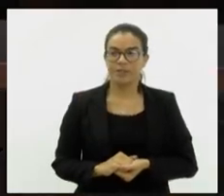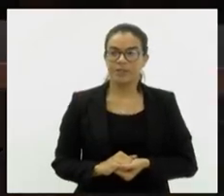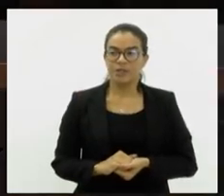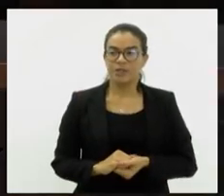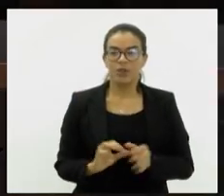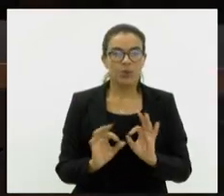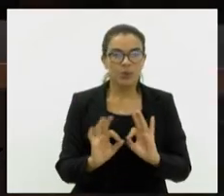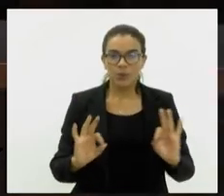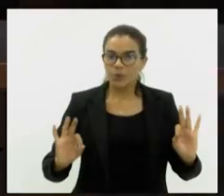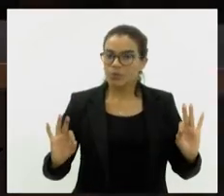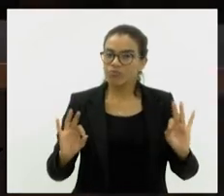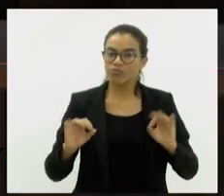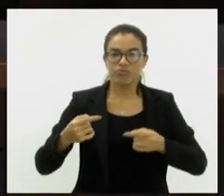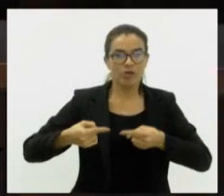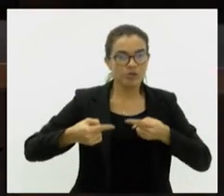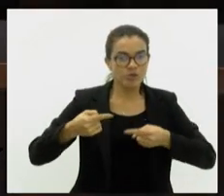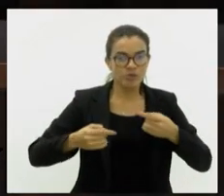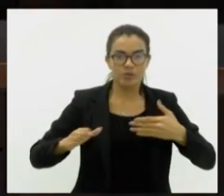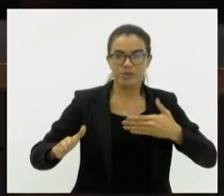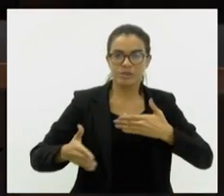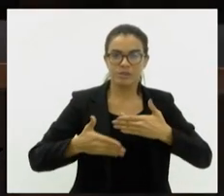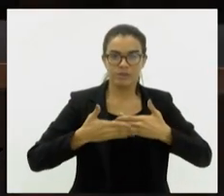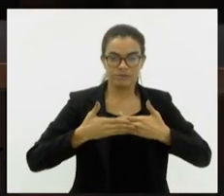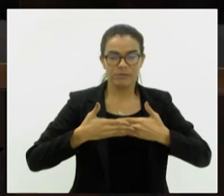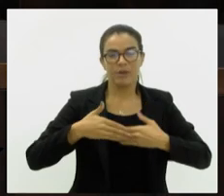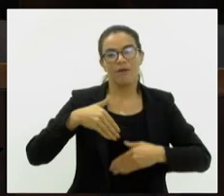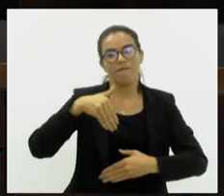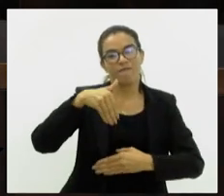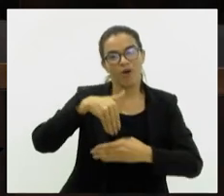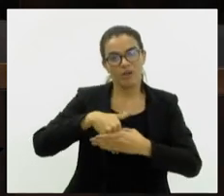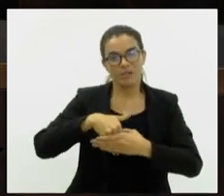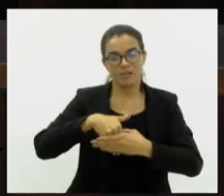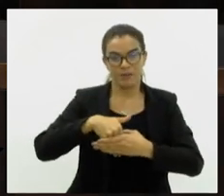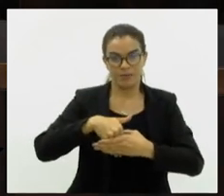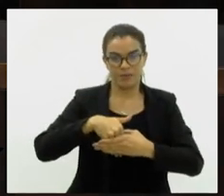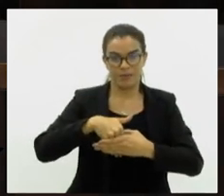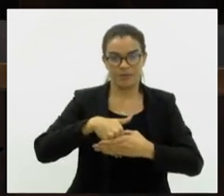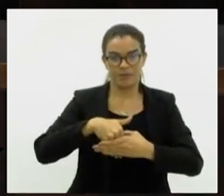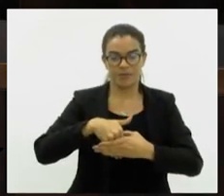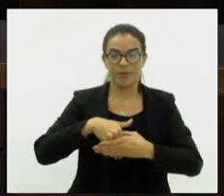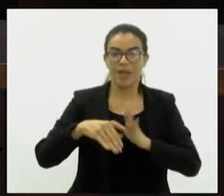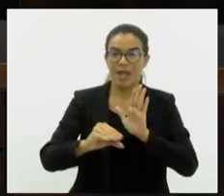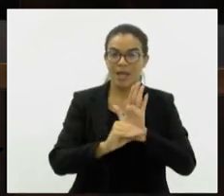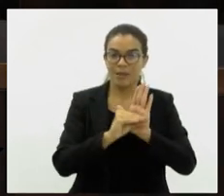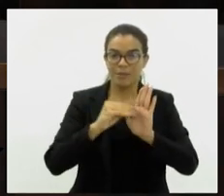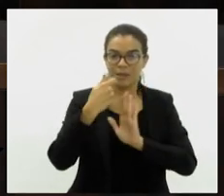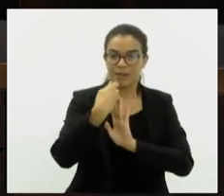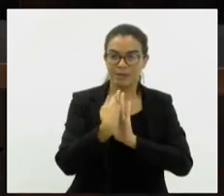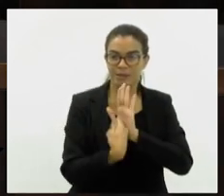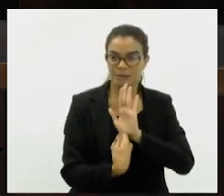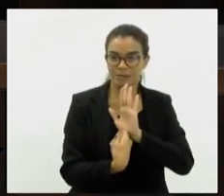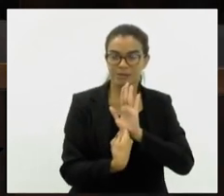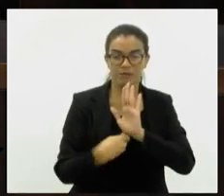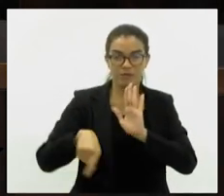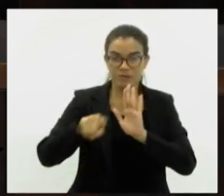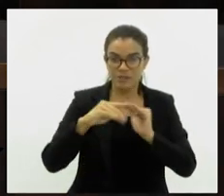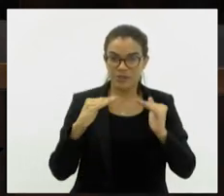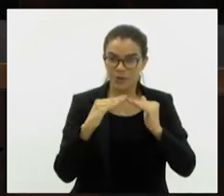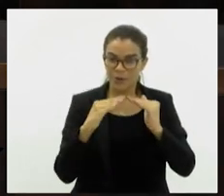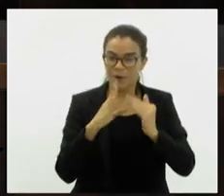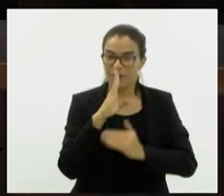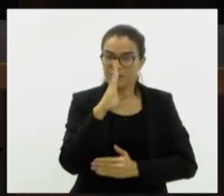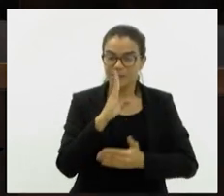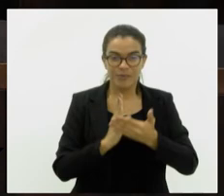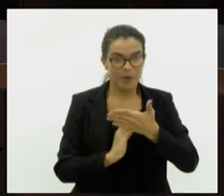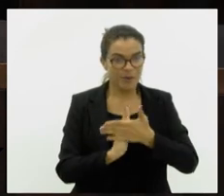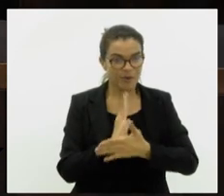Não havendo quem queira discutir, em votação, a emenda de redação, os senhores que aprovam